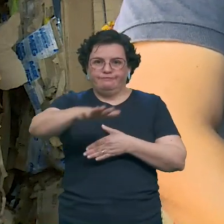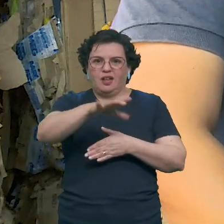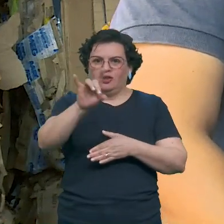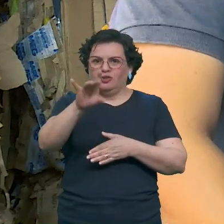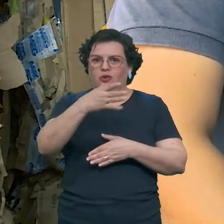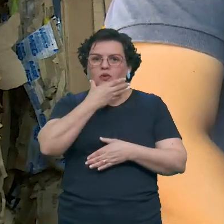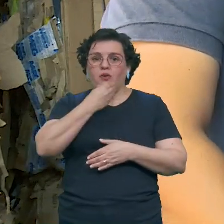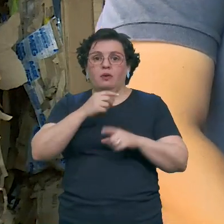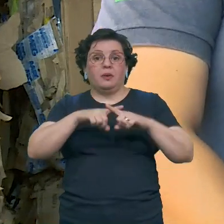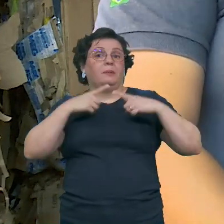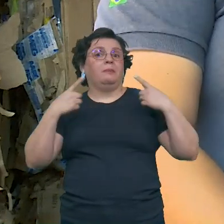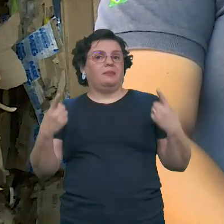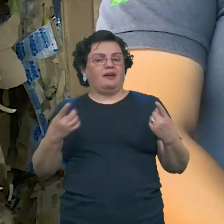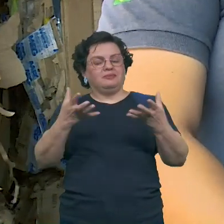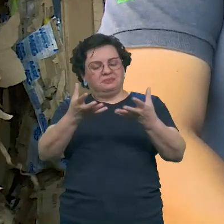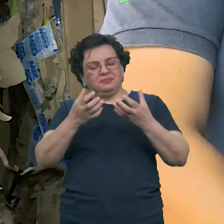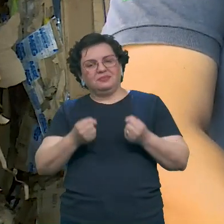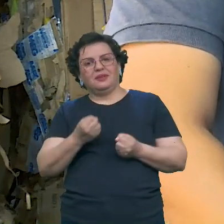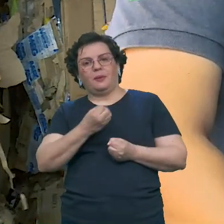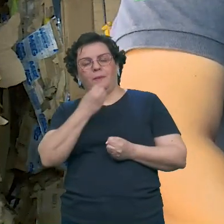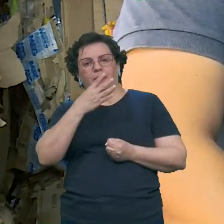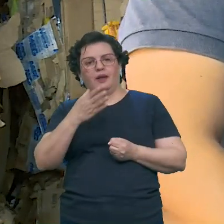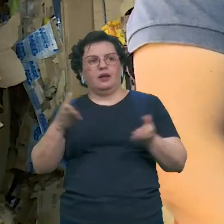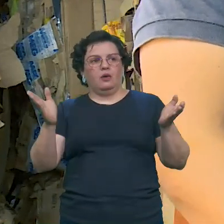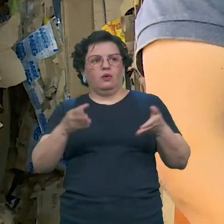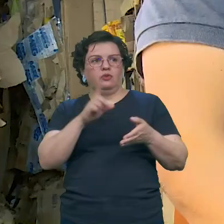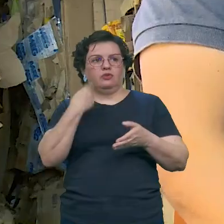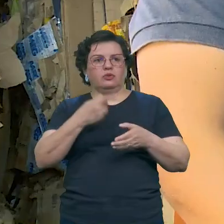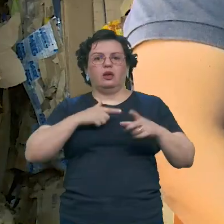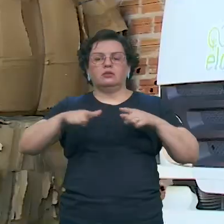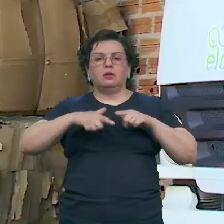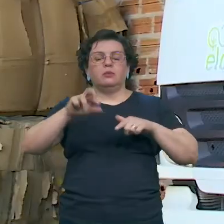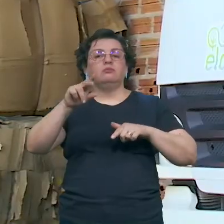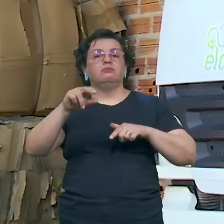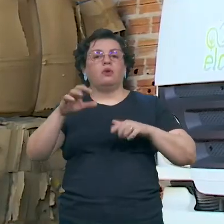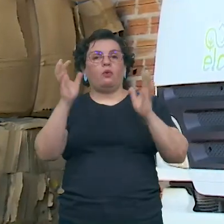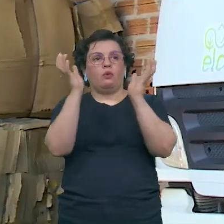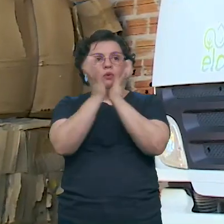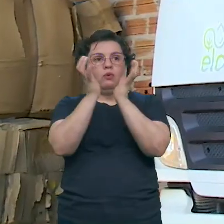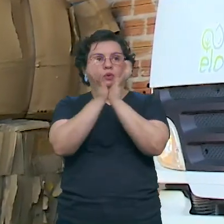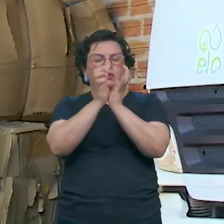eu fui muito bem recebida. Hoje a gente trabalha como equipe aqui dentro.